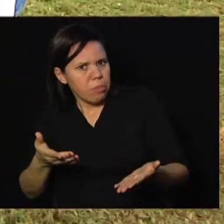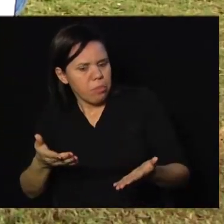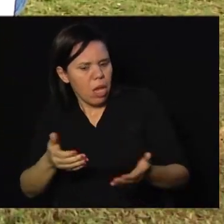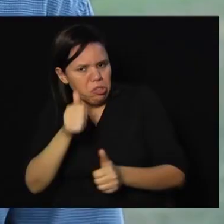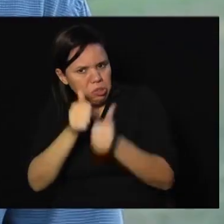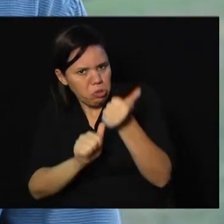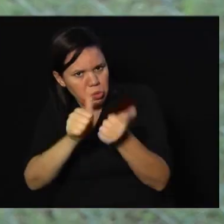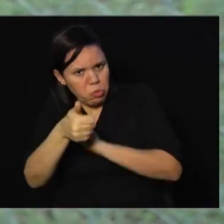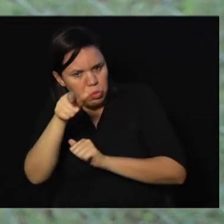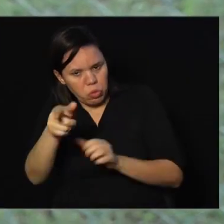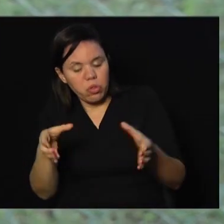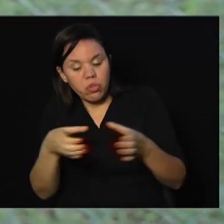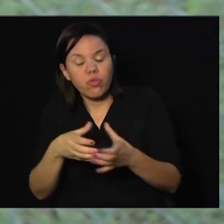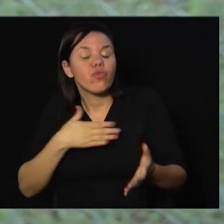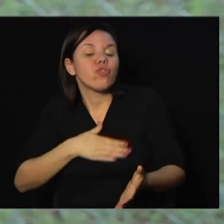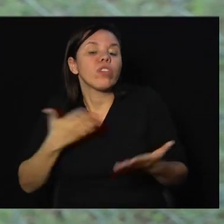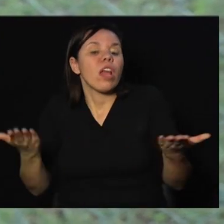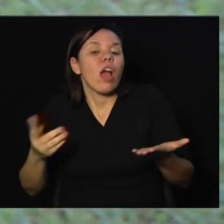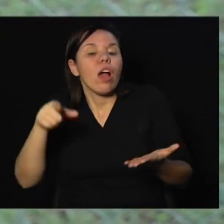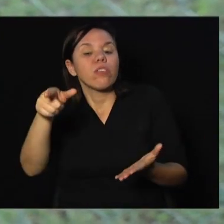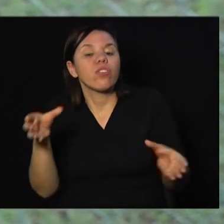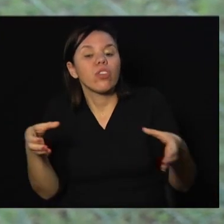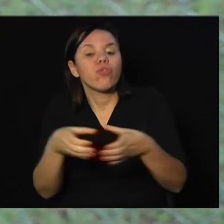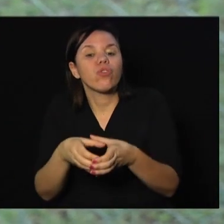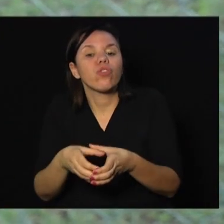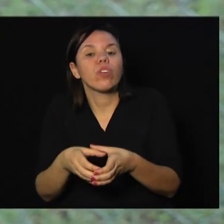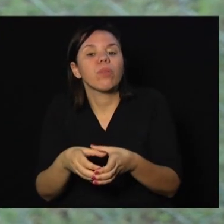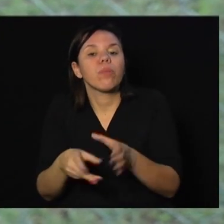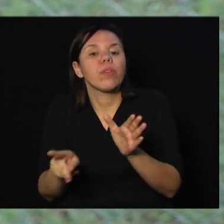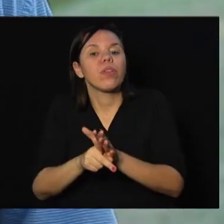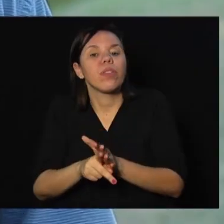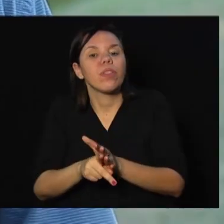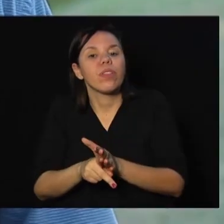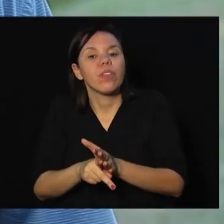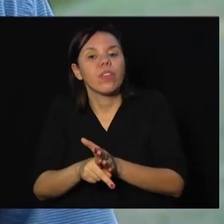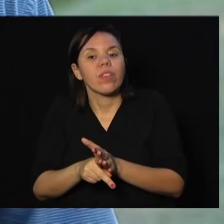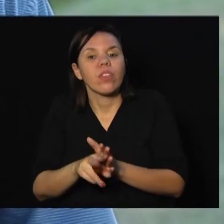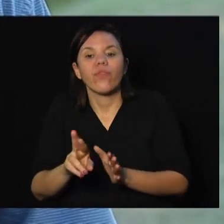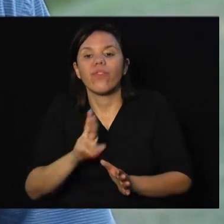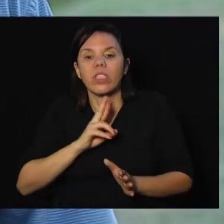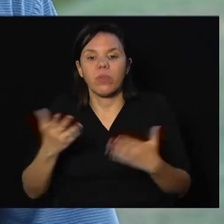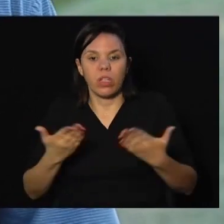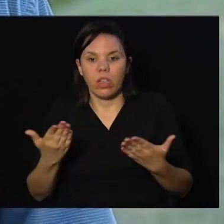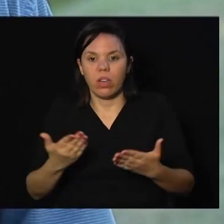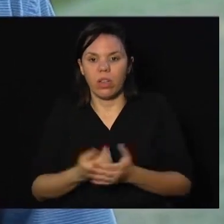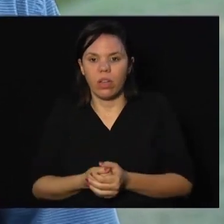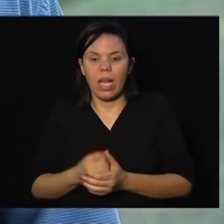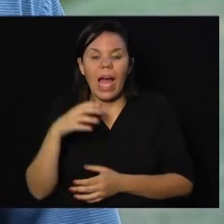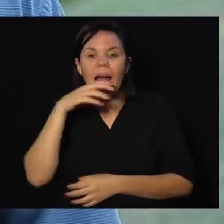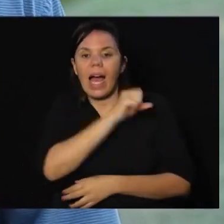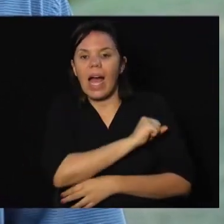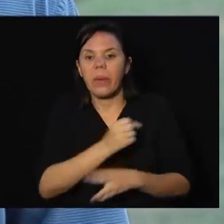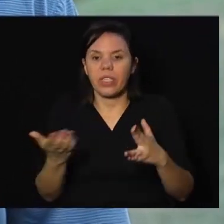gostaria de ter o Neymar no seu time com um extracampo que vem junto com ele? Você não vai me responder isso agora. A gente vai fazer o seguinte,